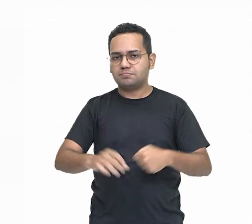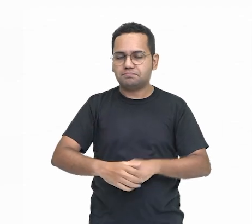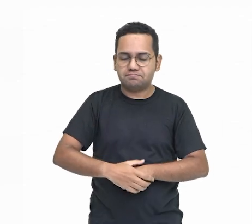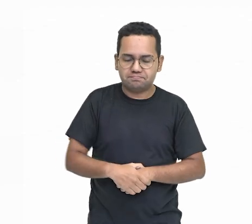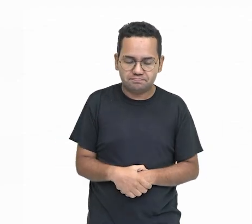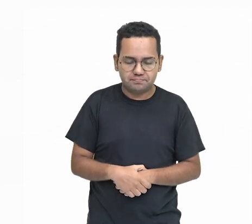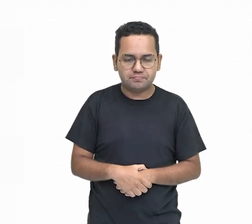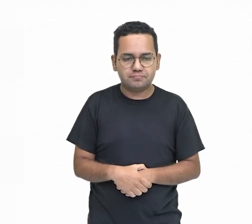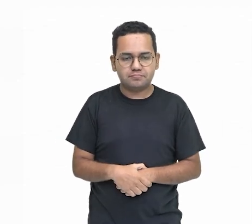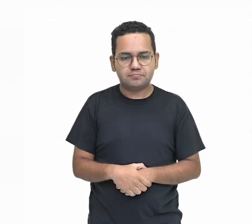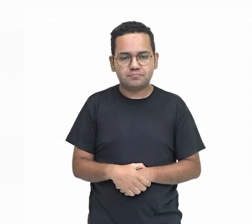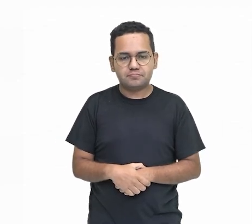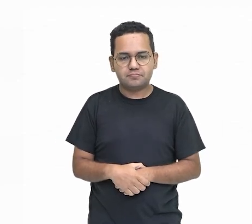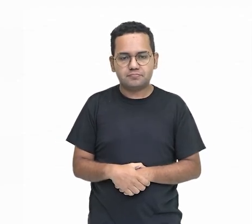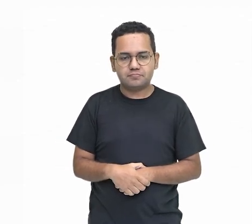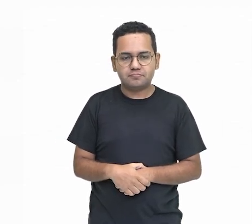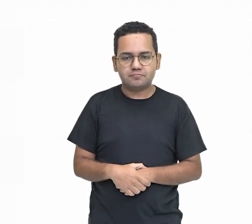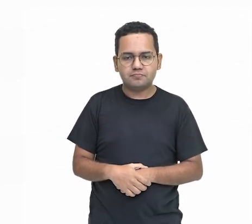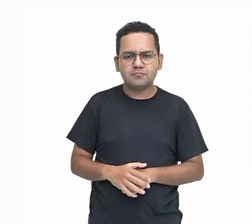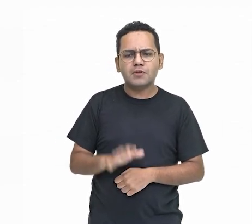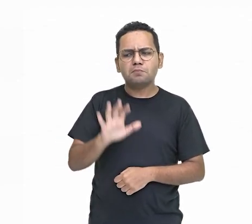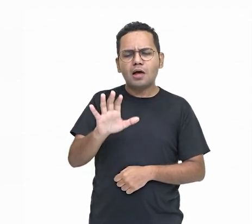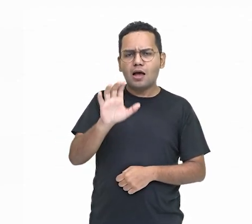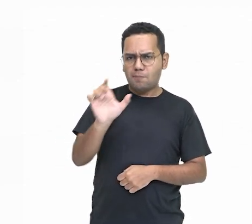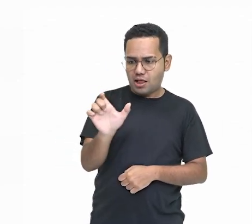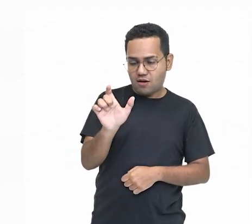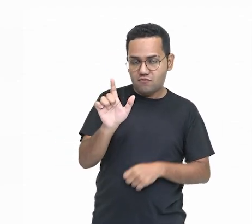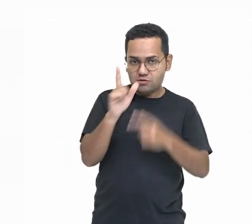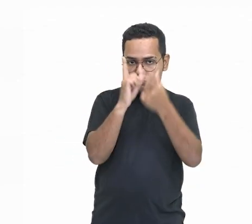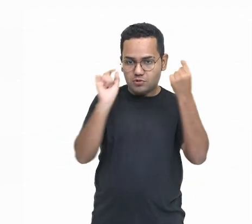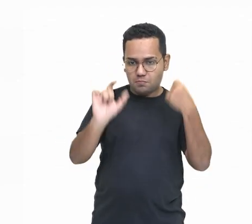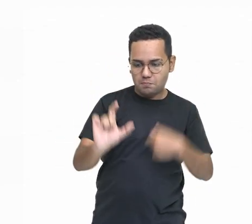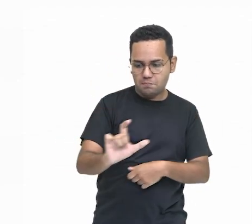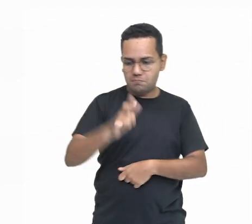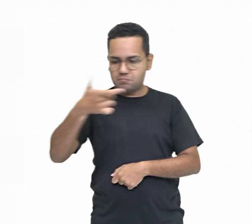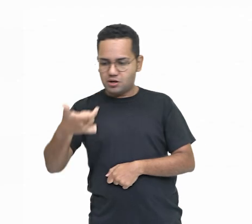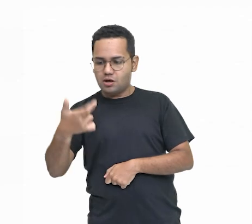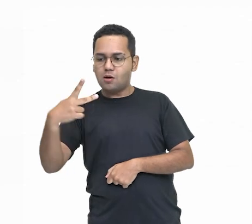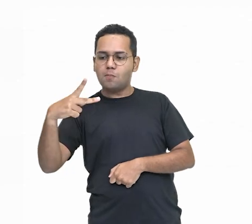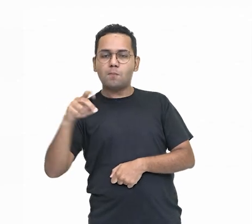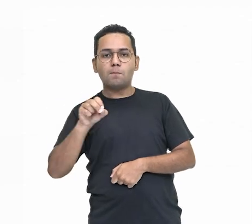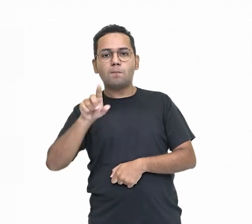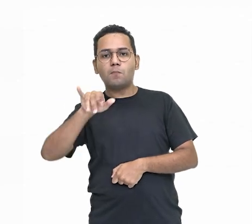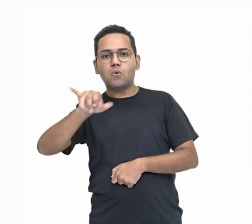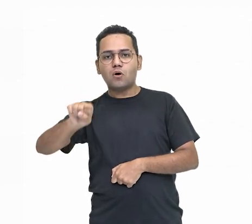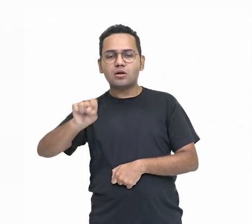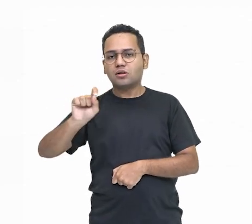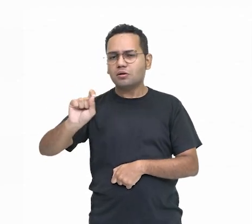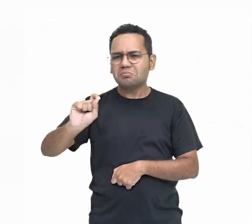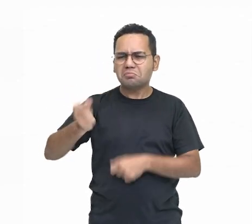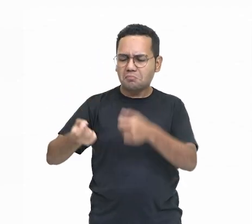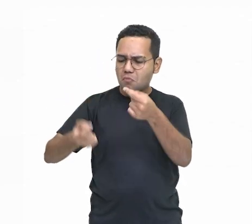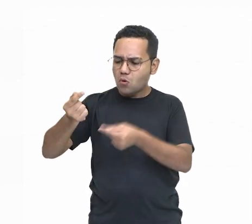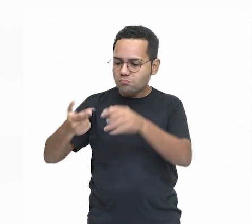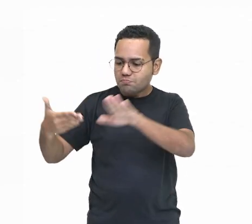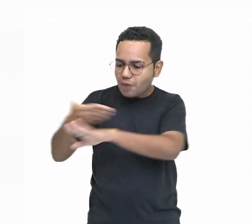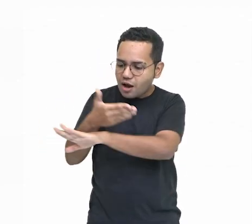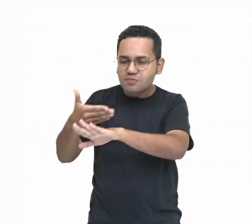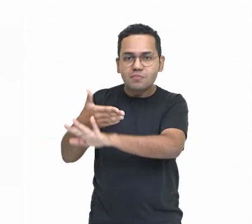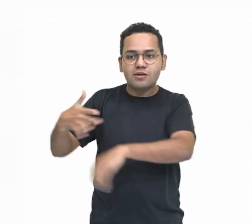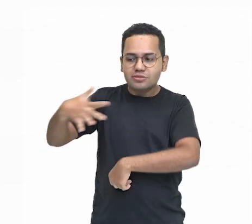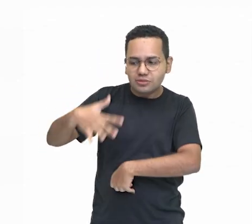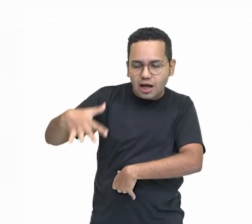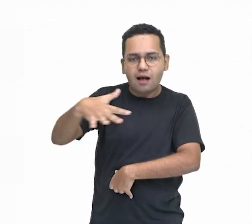política no sentido de polis, né, o político era aquele que participava, né, da vida da polis, daí político,